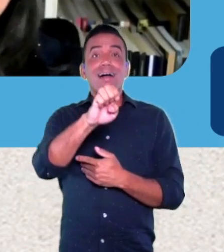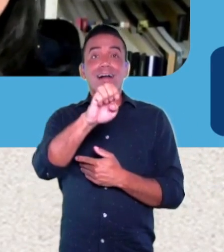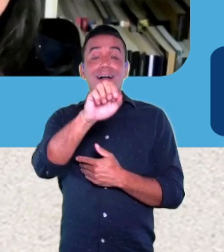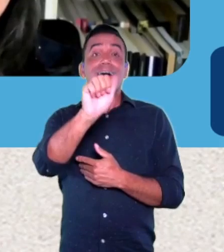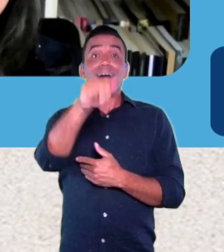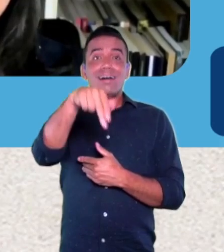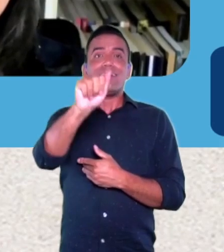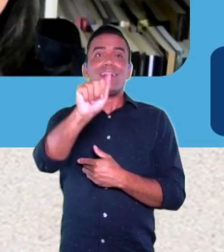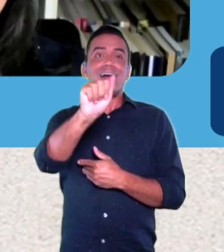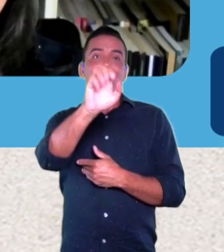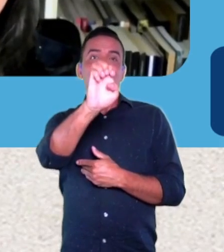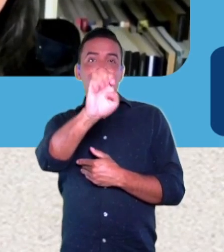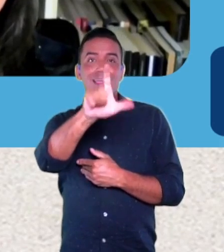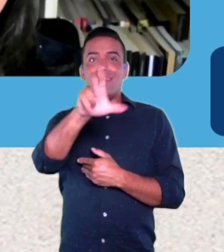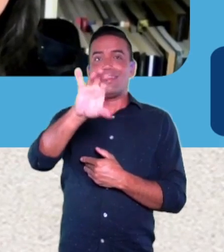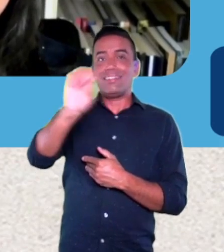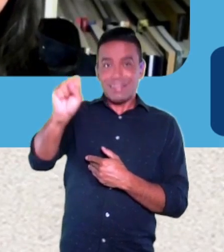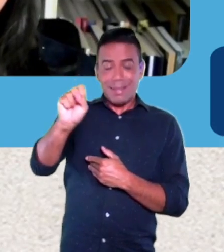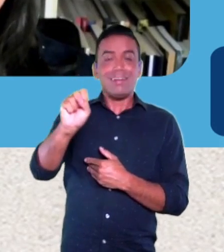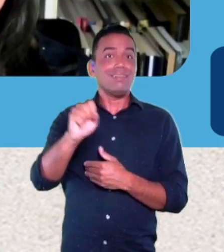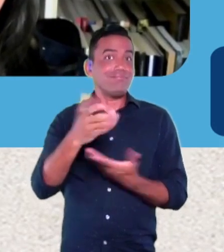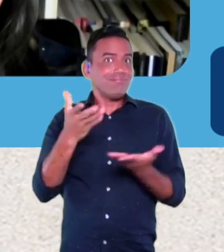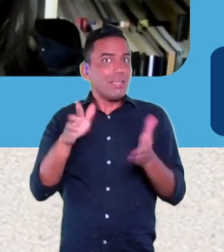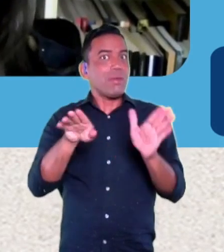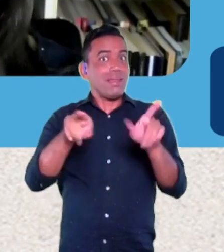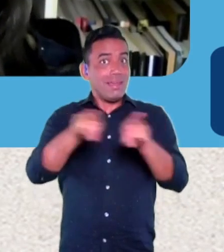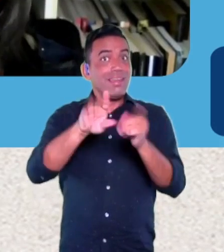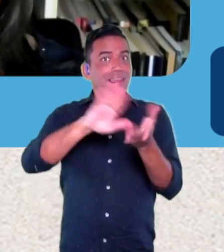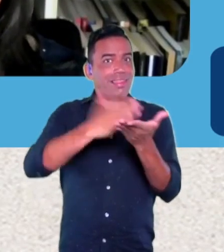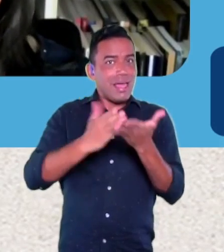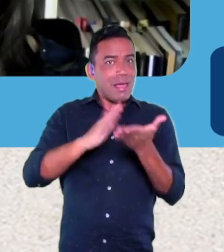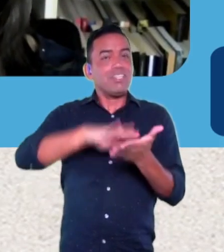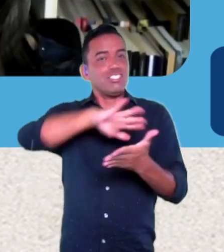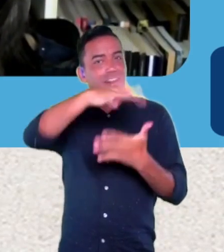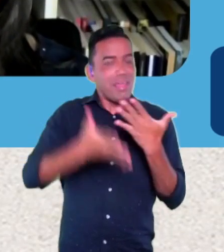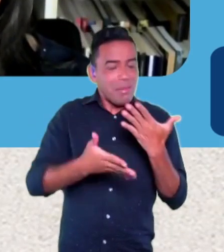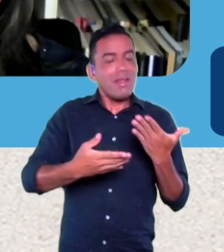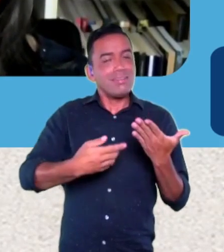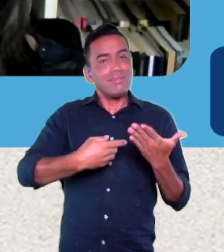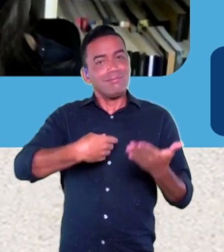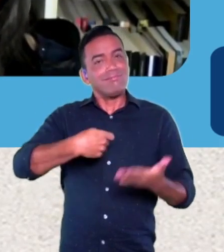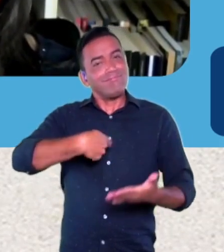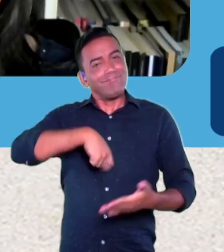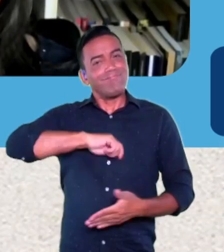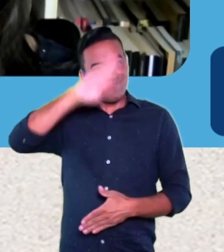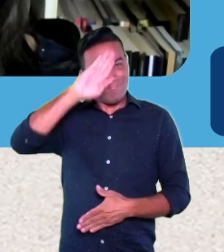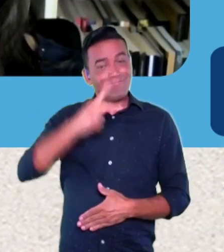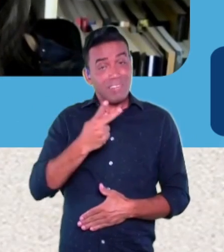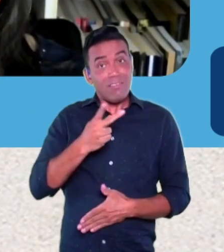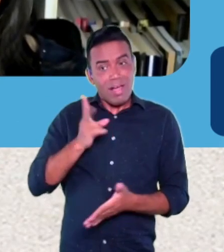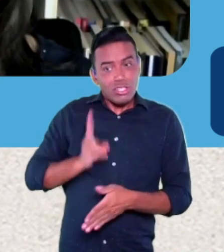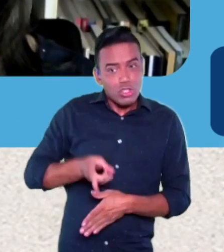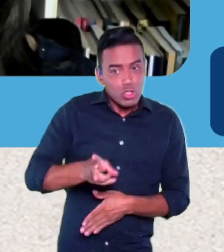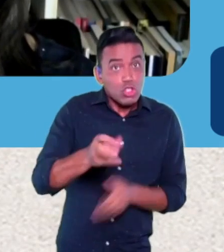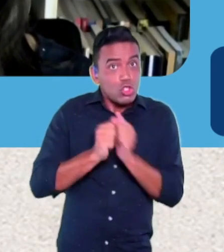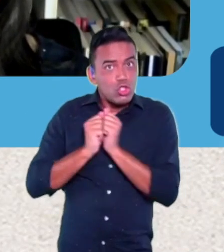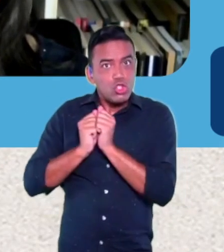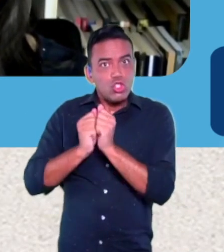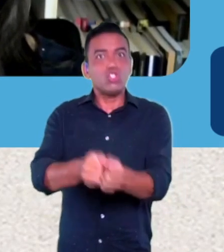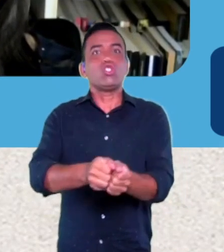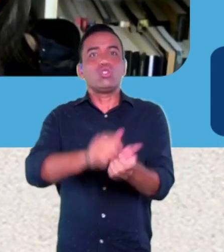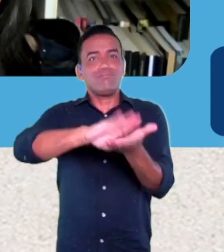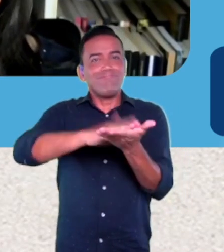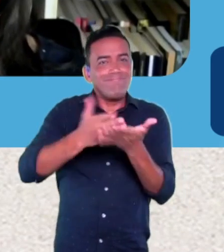aqui, conosco, o Hermes Araújo. Ele é intérprete de Libras e vai seguir com a gente até o final desse